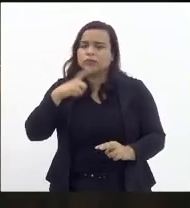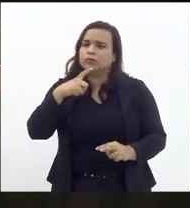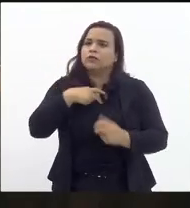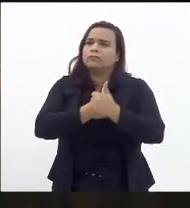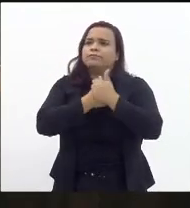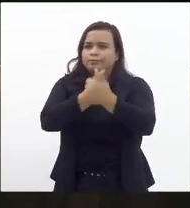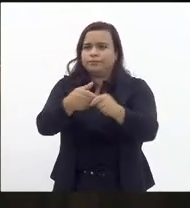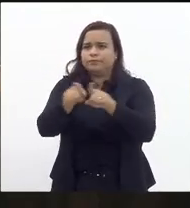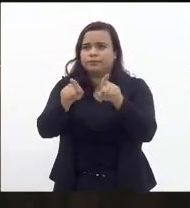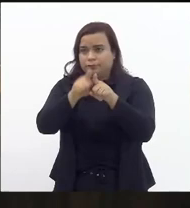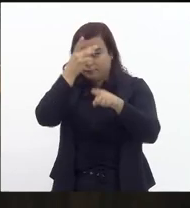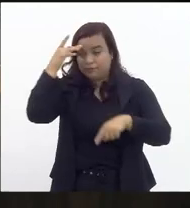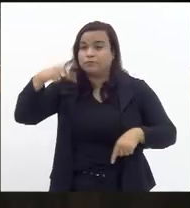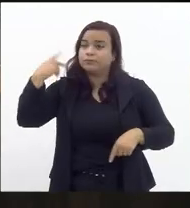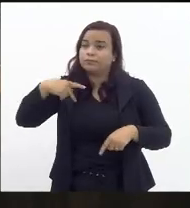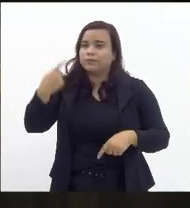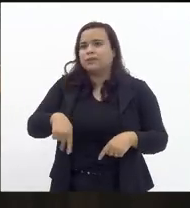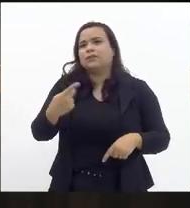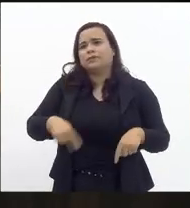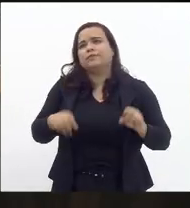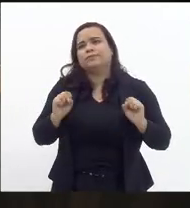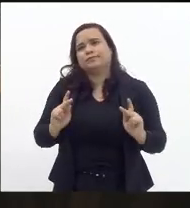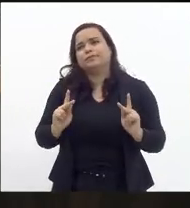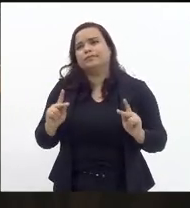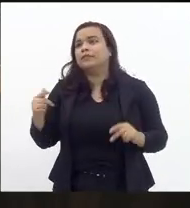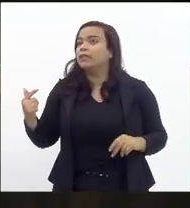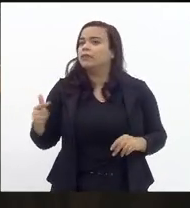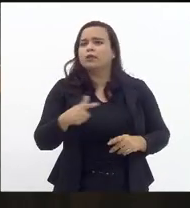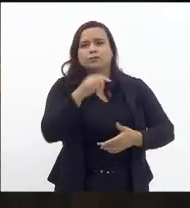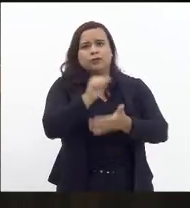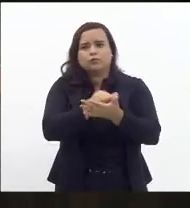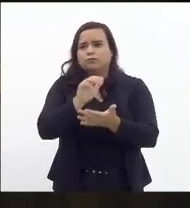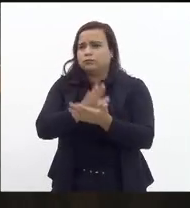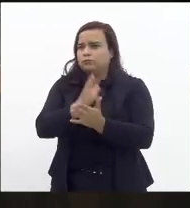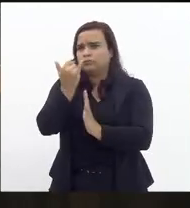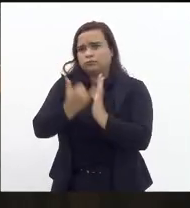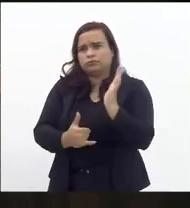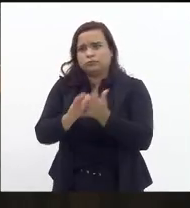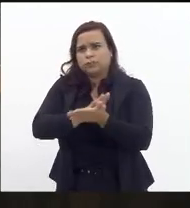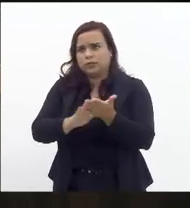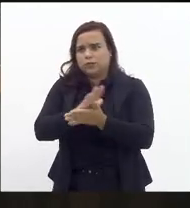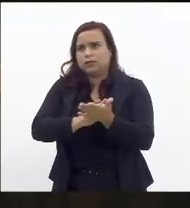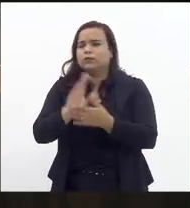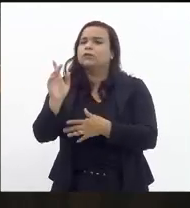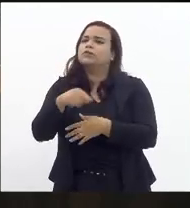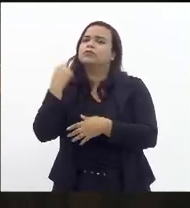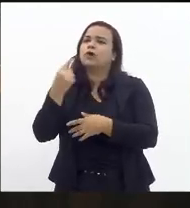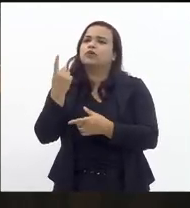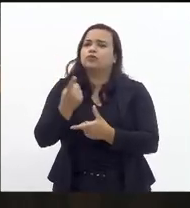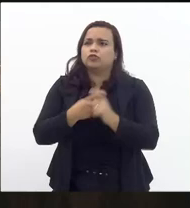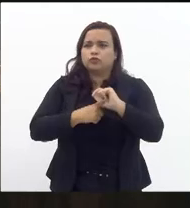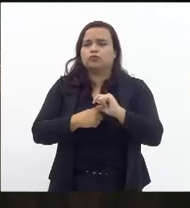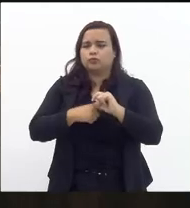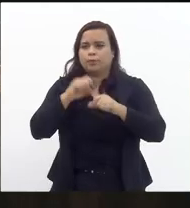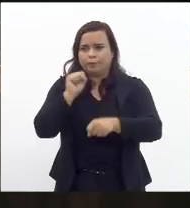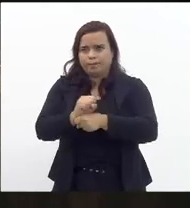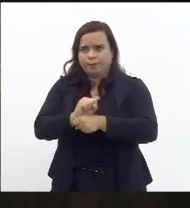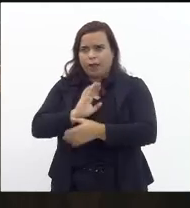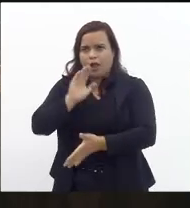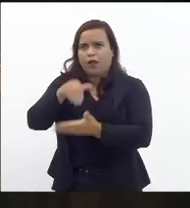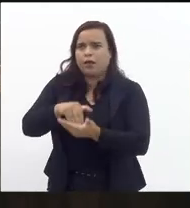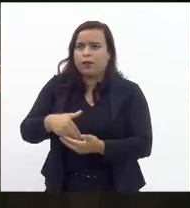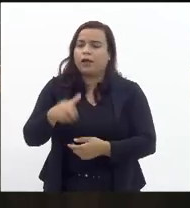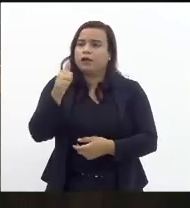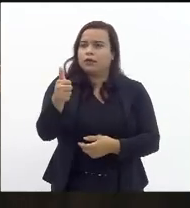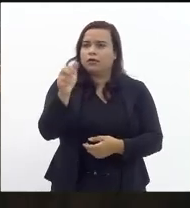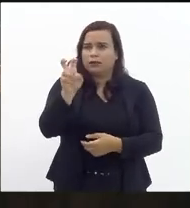até para os parlamentares dessa casa. Não havendo mais oradores inscritos, a presidência suspende a sessão até às 15